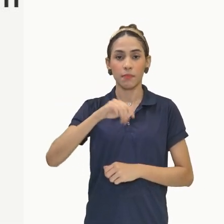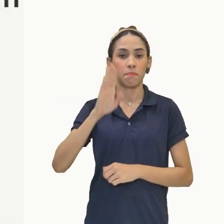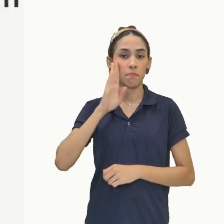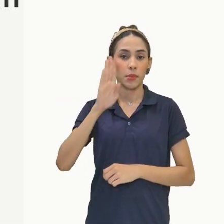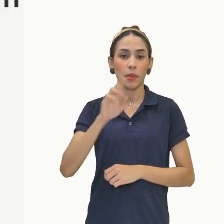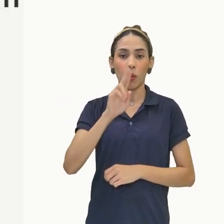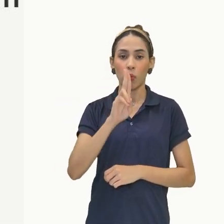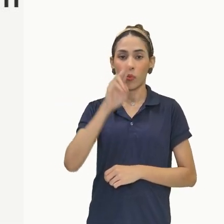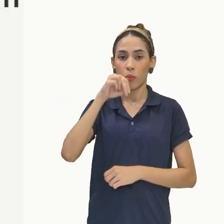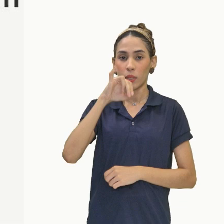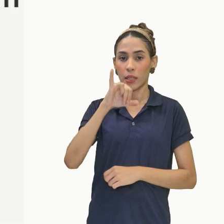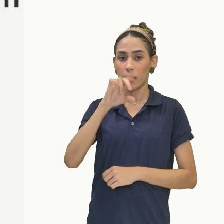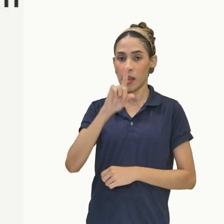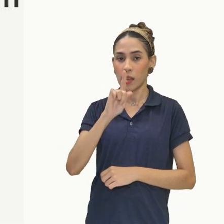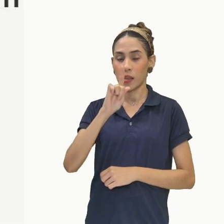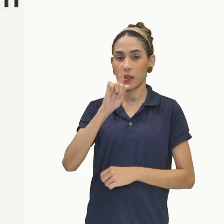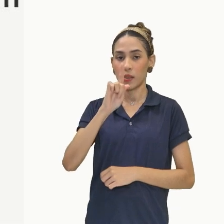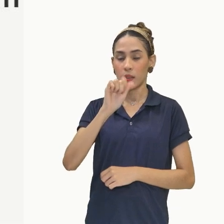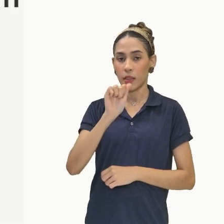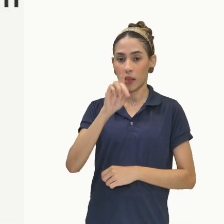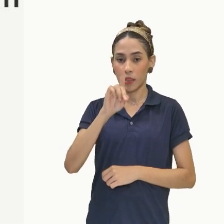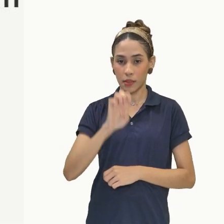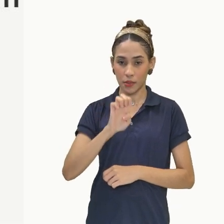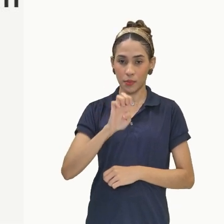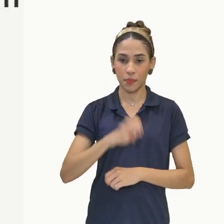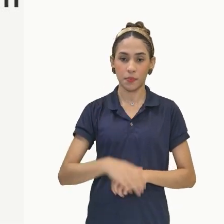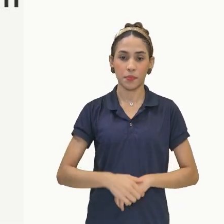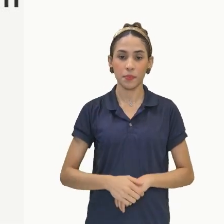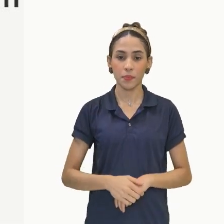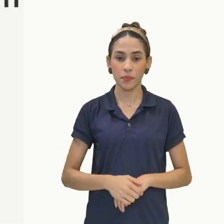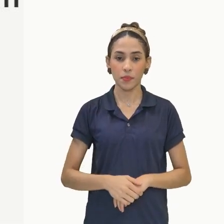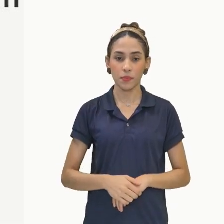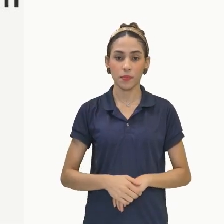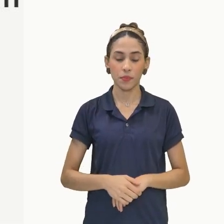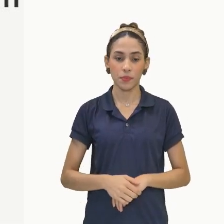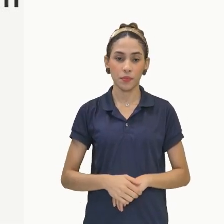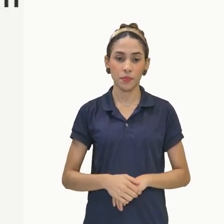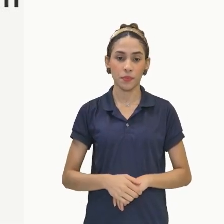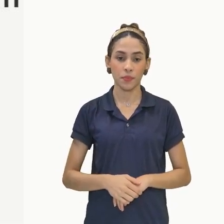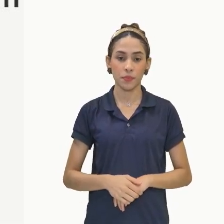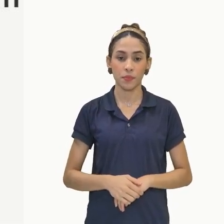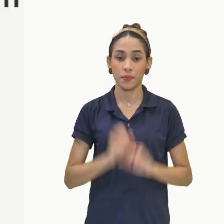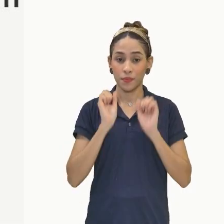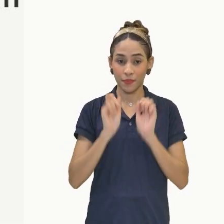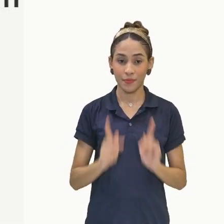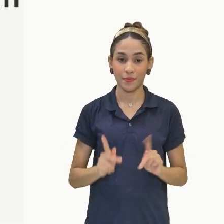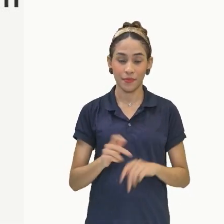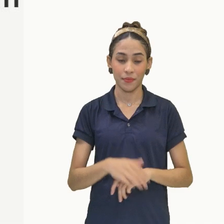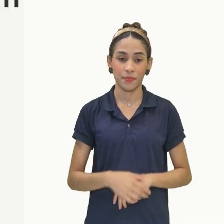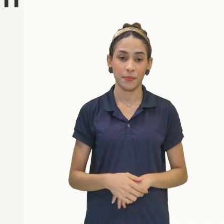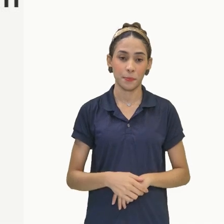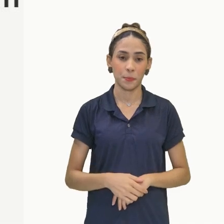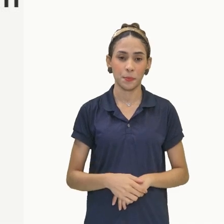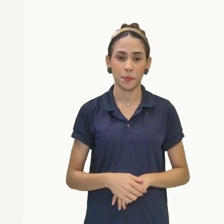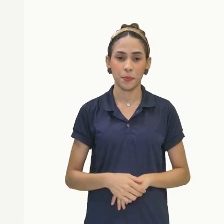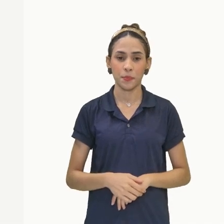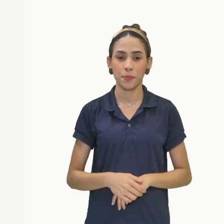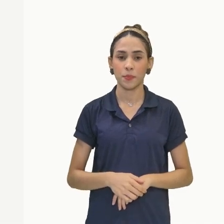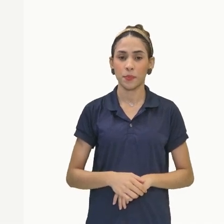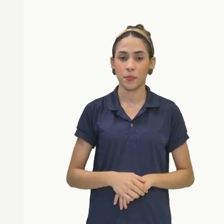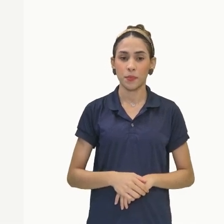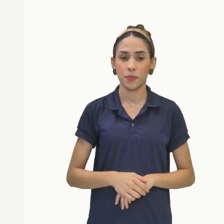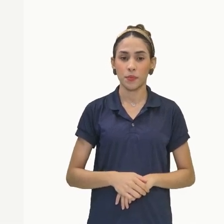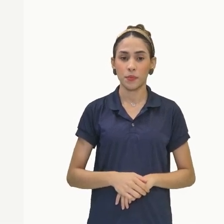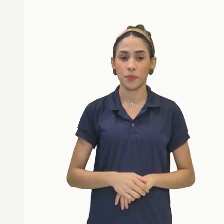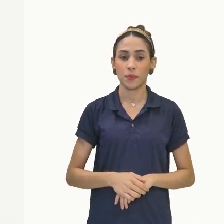o watts. Então, aí nós temos tudo medido em watts. Muito bem. E o U